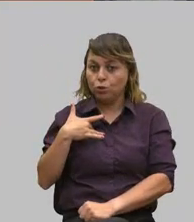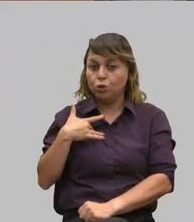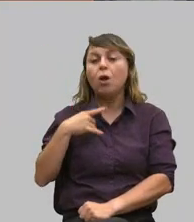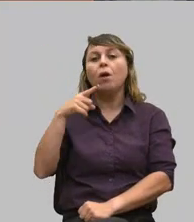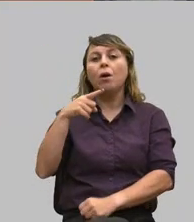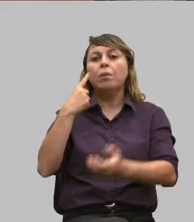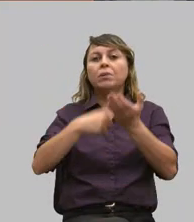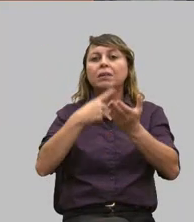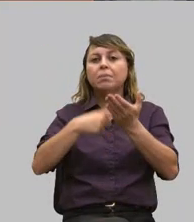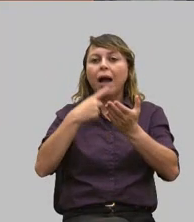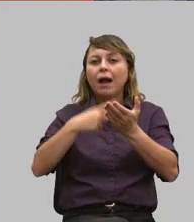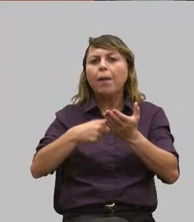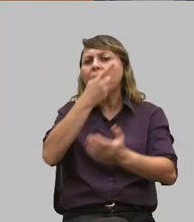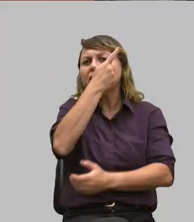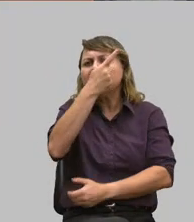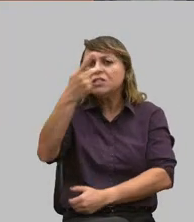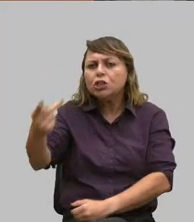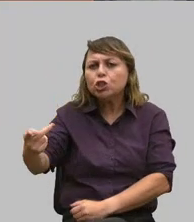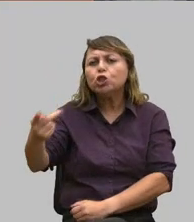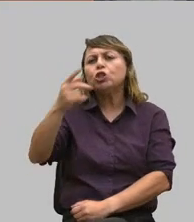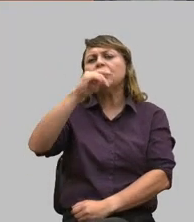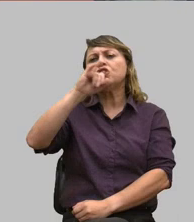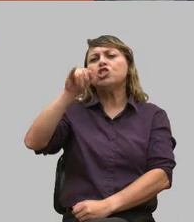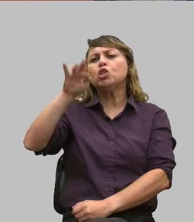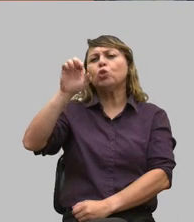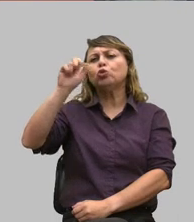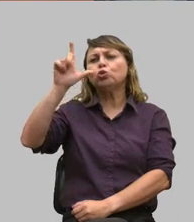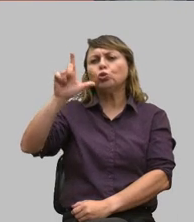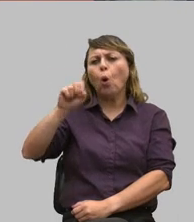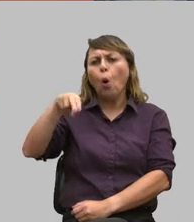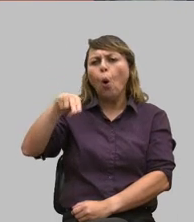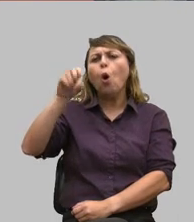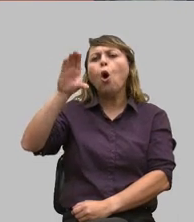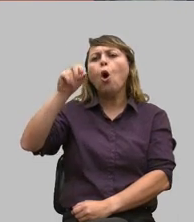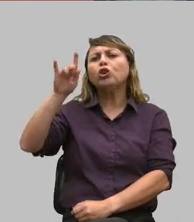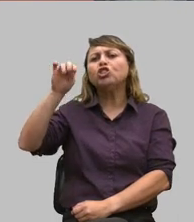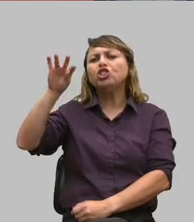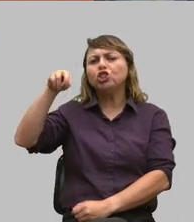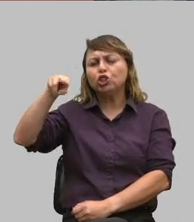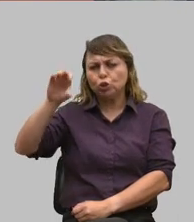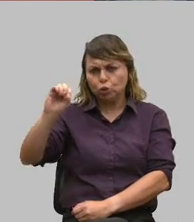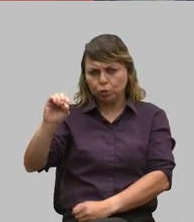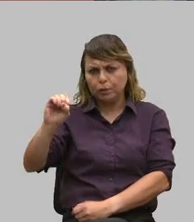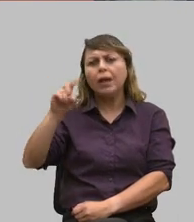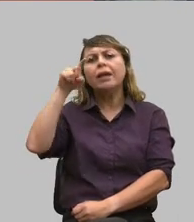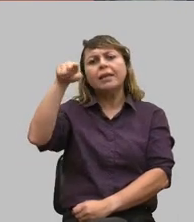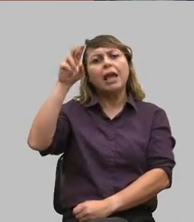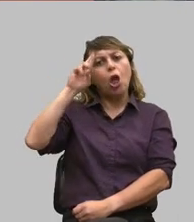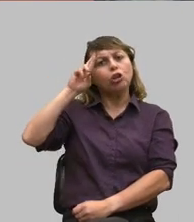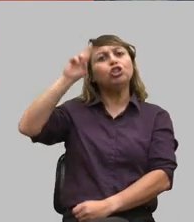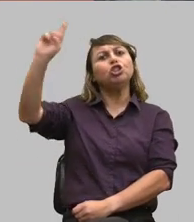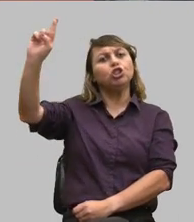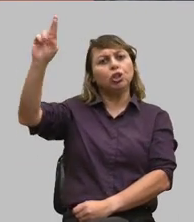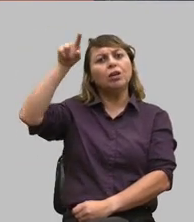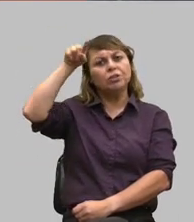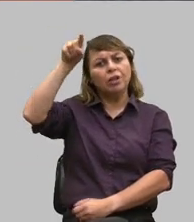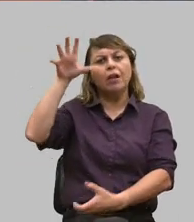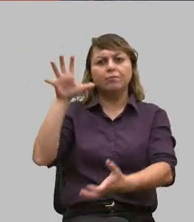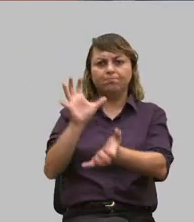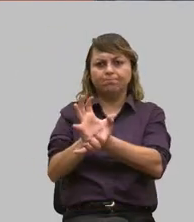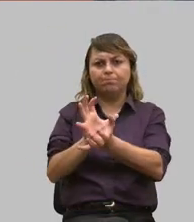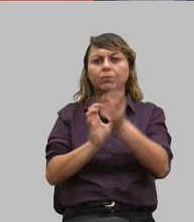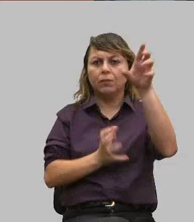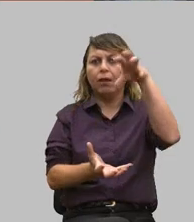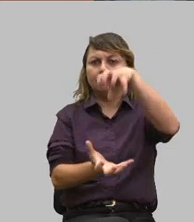marcar uma visita no hospital Dilson Godinho onde o Dr André Sena que é o chefe do doutorado da unimontes e